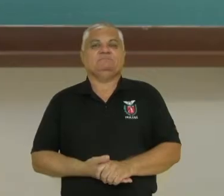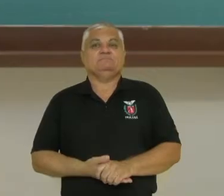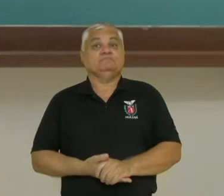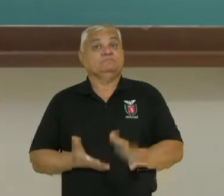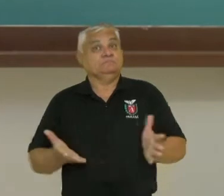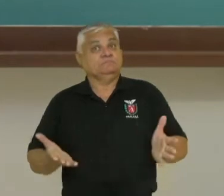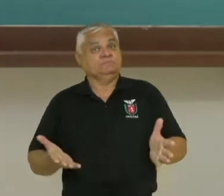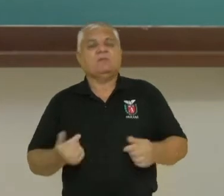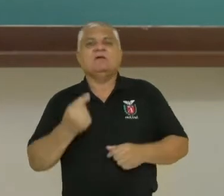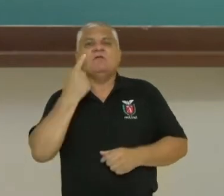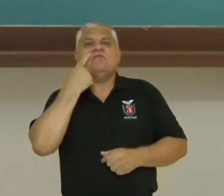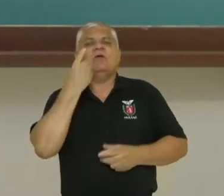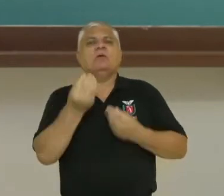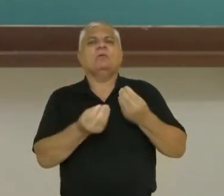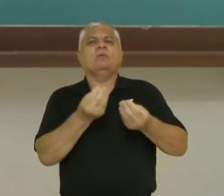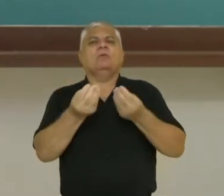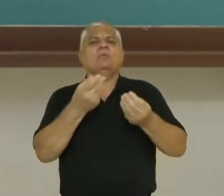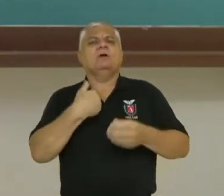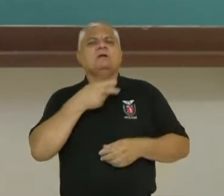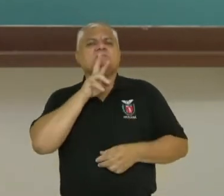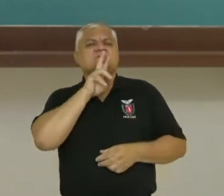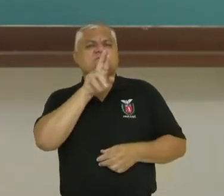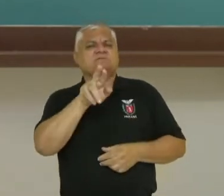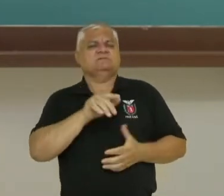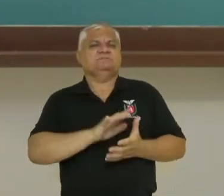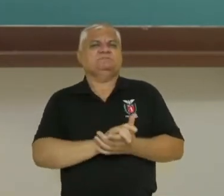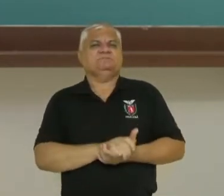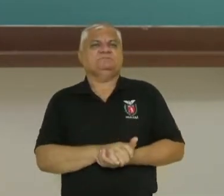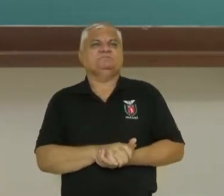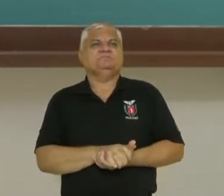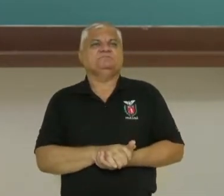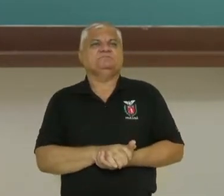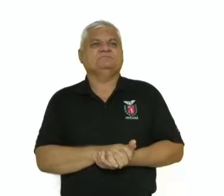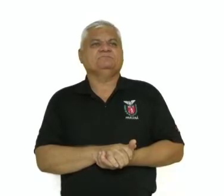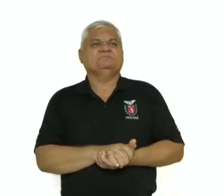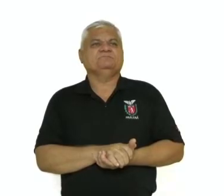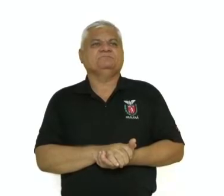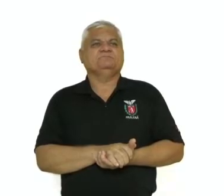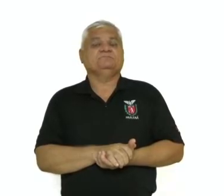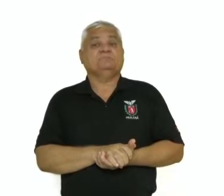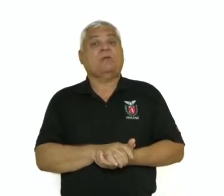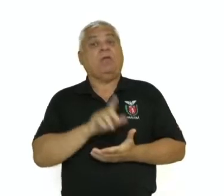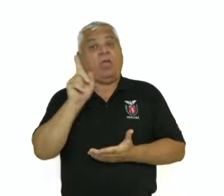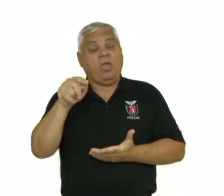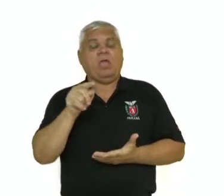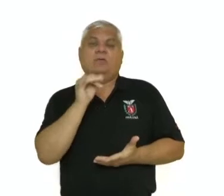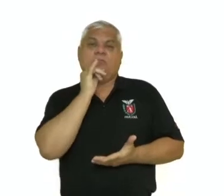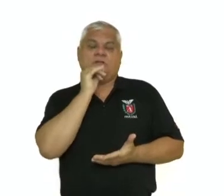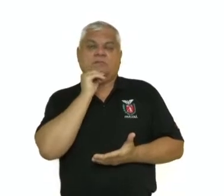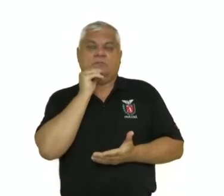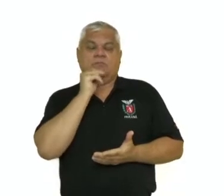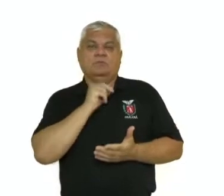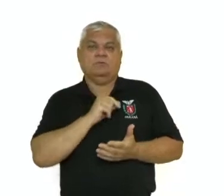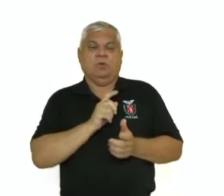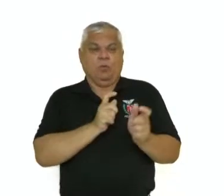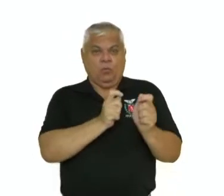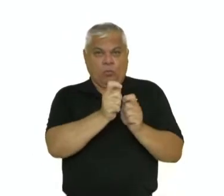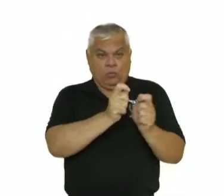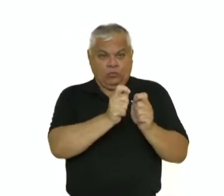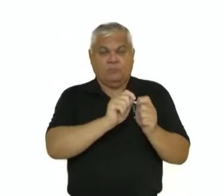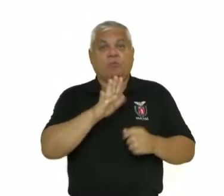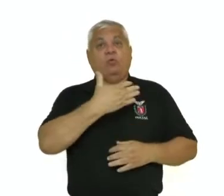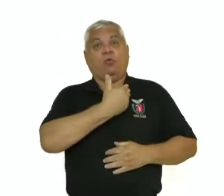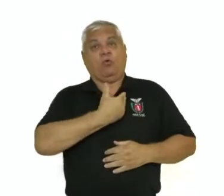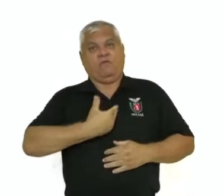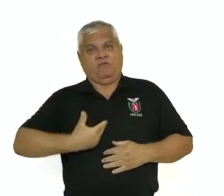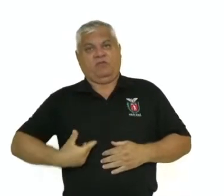Bem, vamos ver como fica a possível resposta dessa nossa questão aqui. É um modelo econômico onde o Estado controla todos os